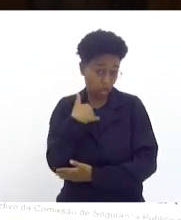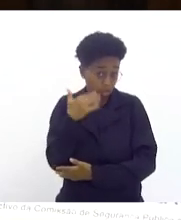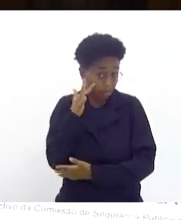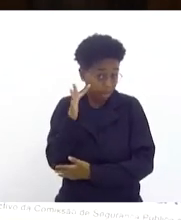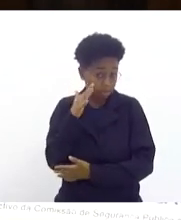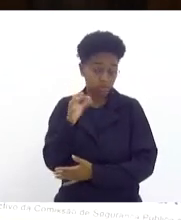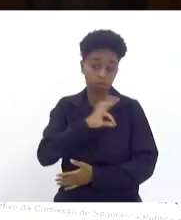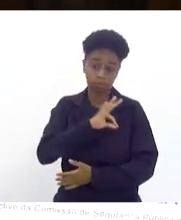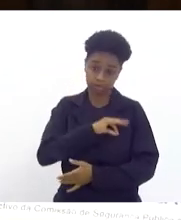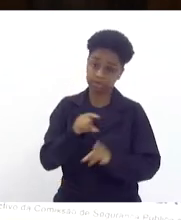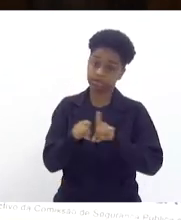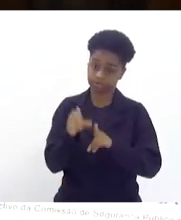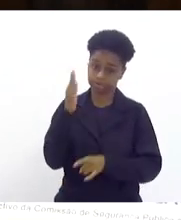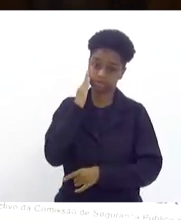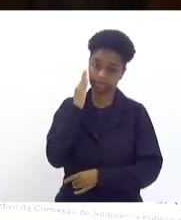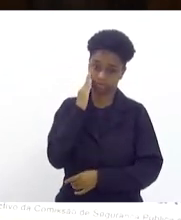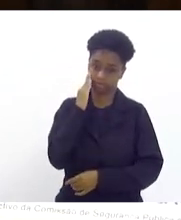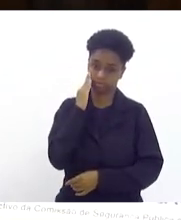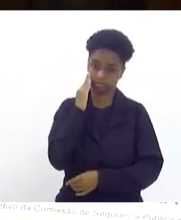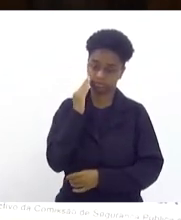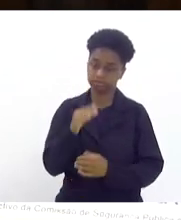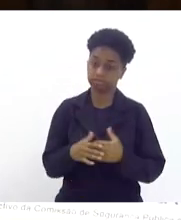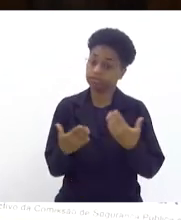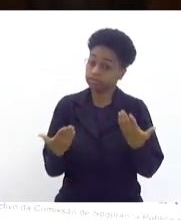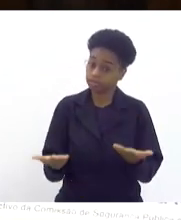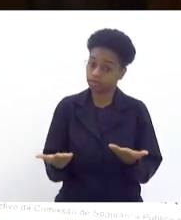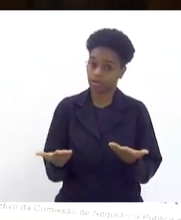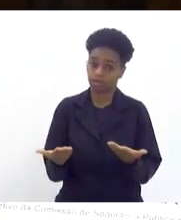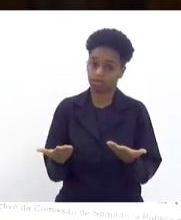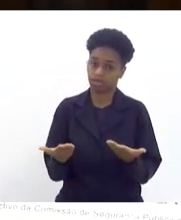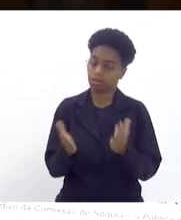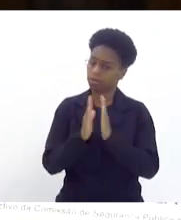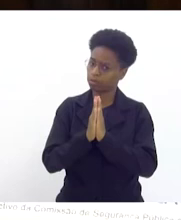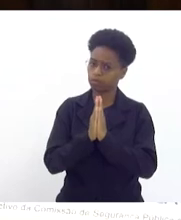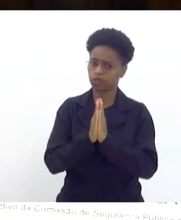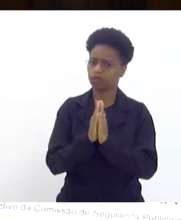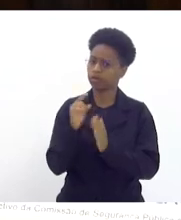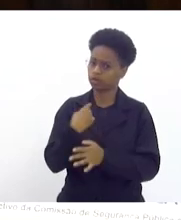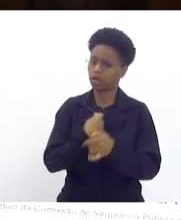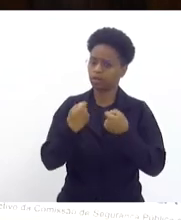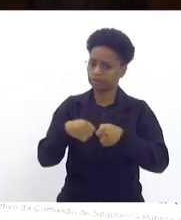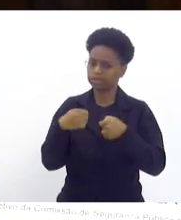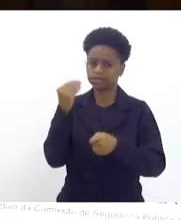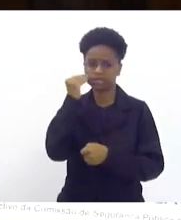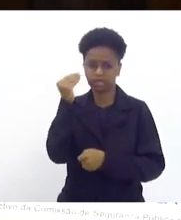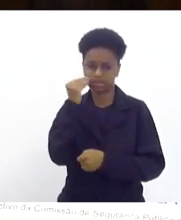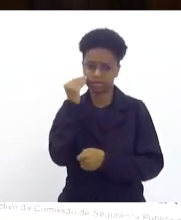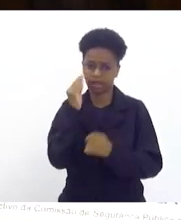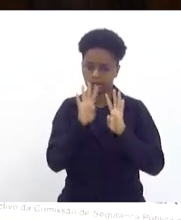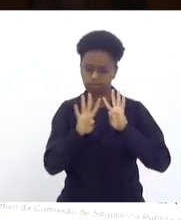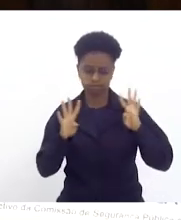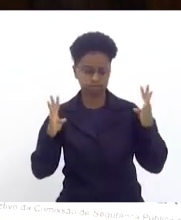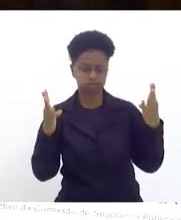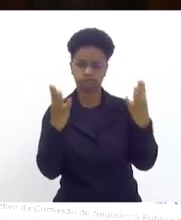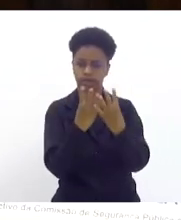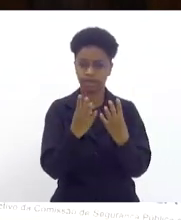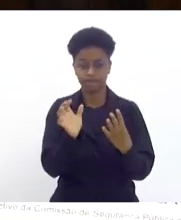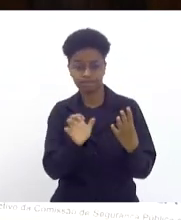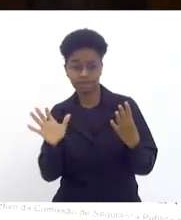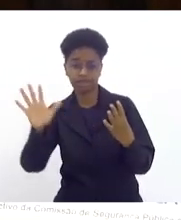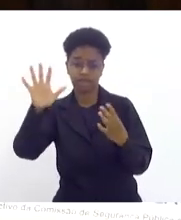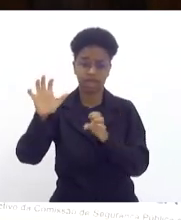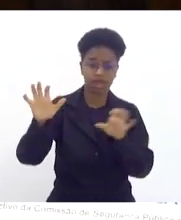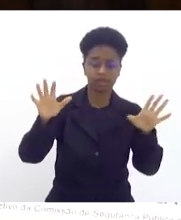civil e a polícia militar também saibam então pelo amor de Deus vamos tentar cercar a entrada e a saída das favelas